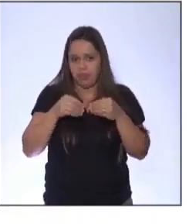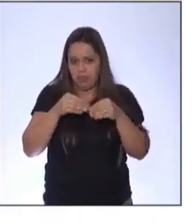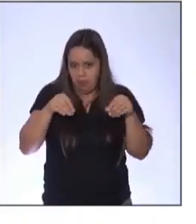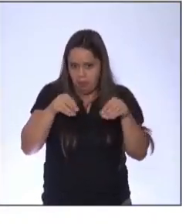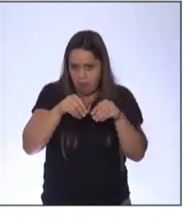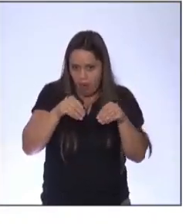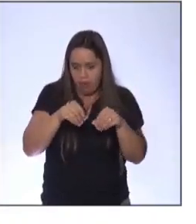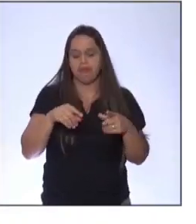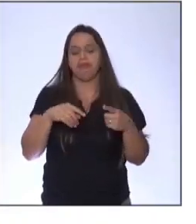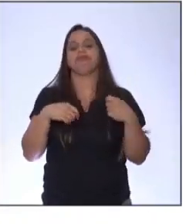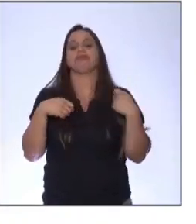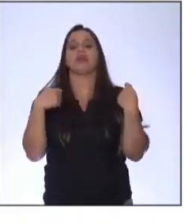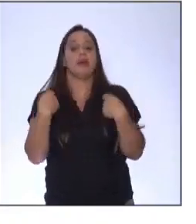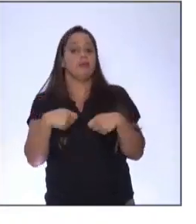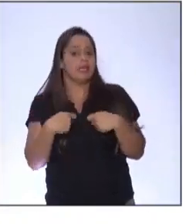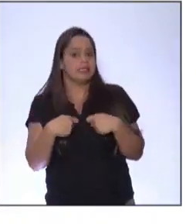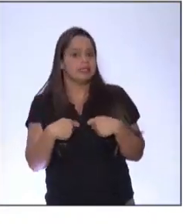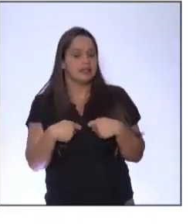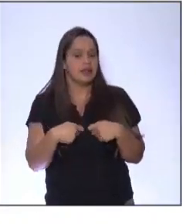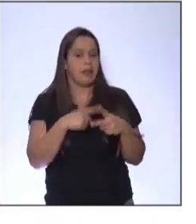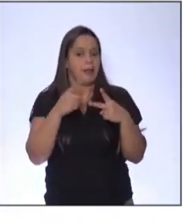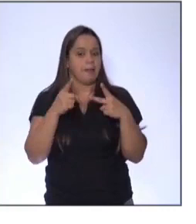vai precisar da água